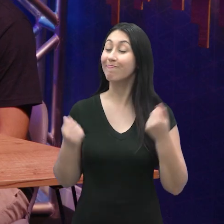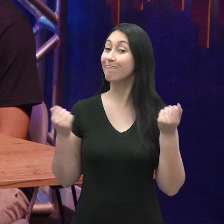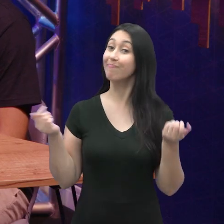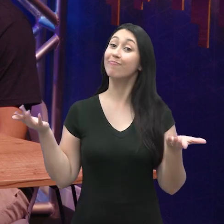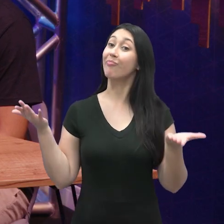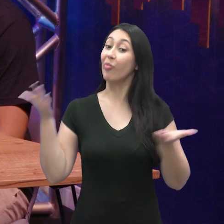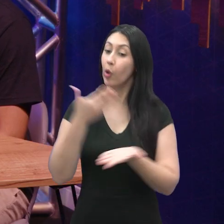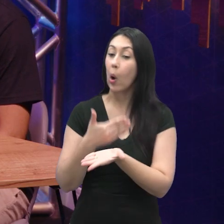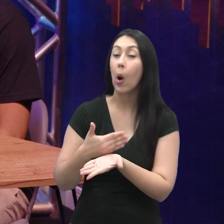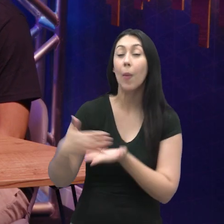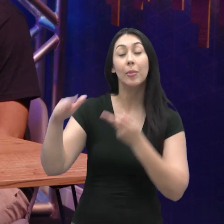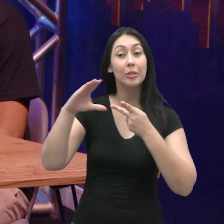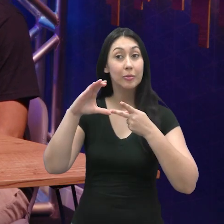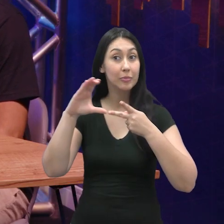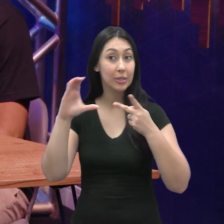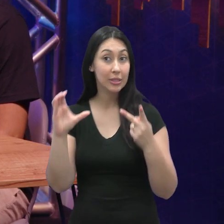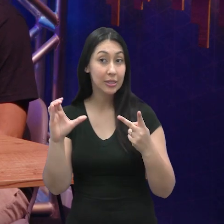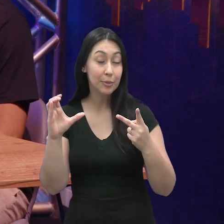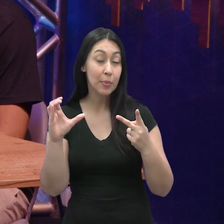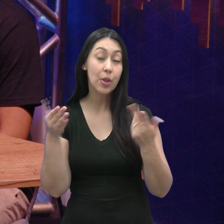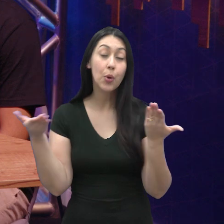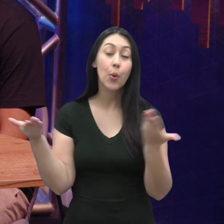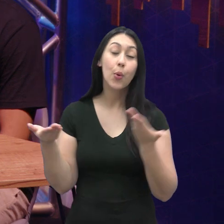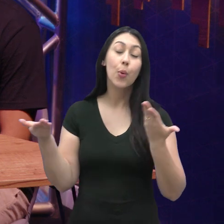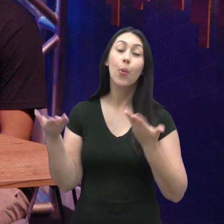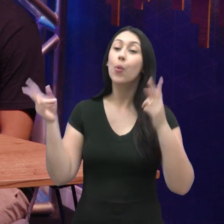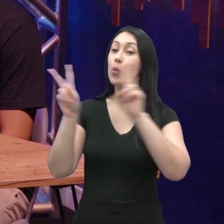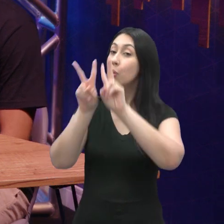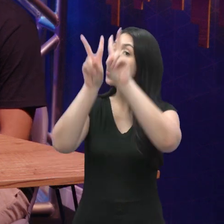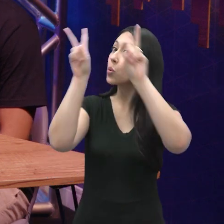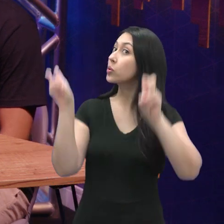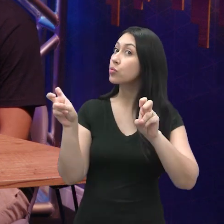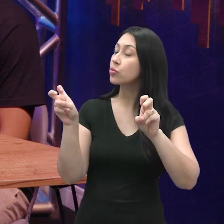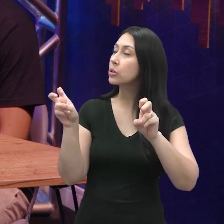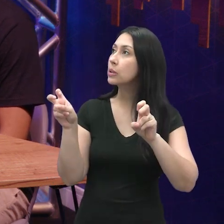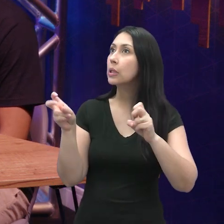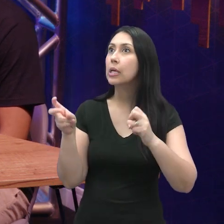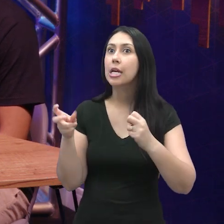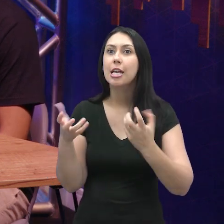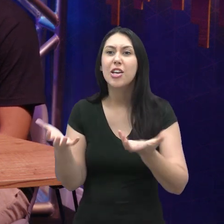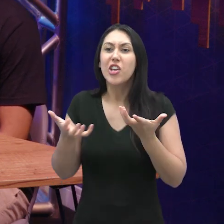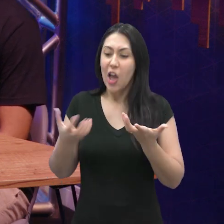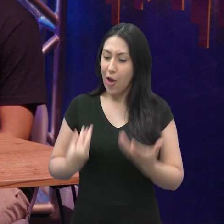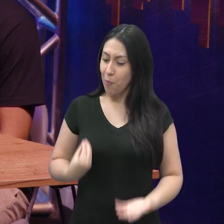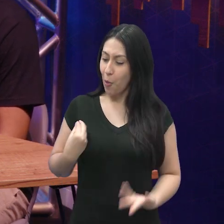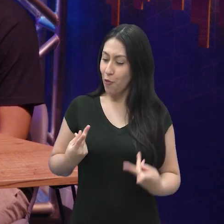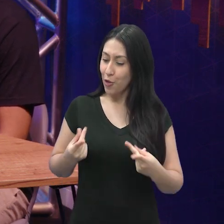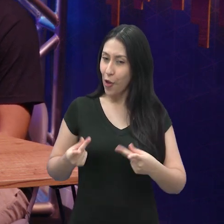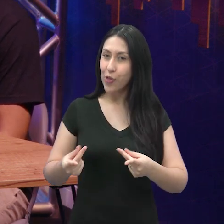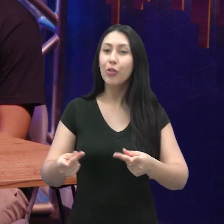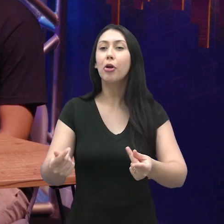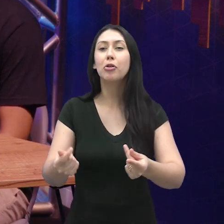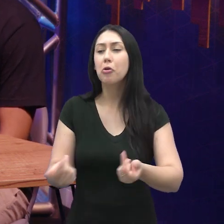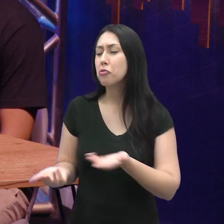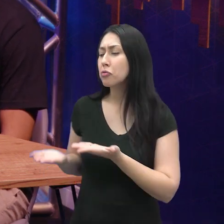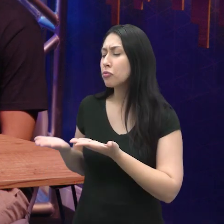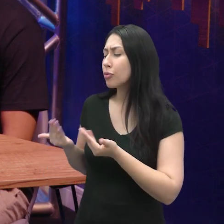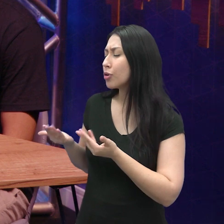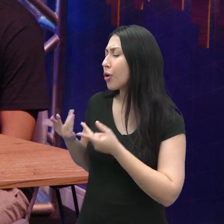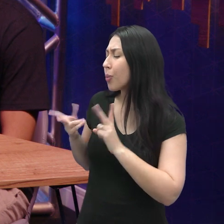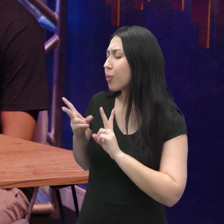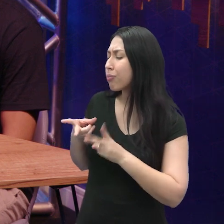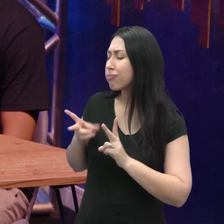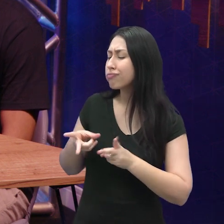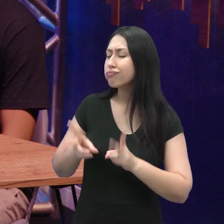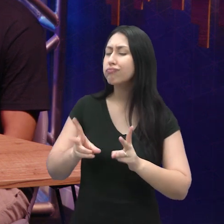Isso aí, galera. Começando mais um Pode Ser. Hoje falando sobre a busca pela vida eterna, pela juventude, né?